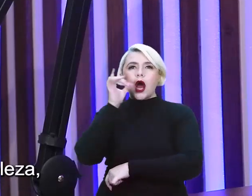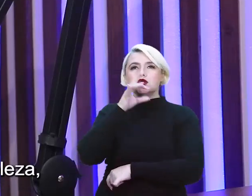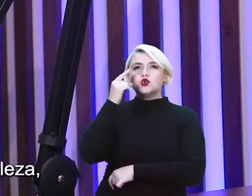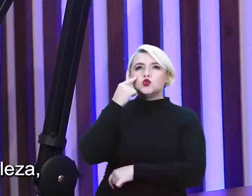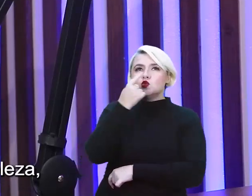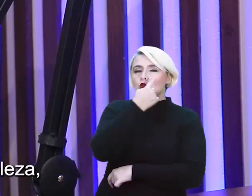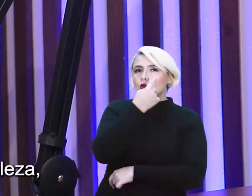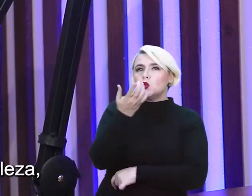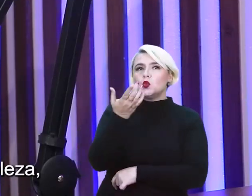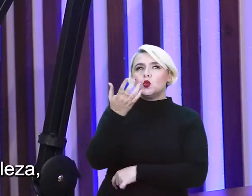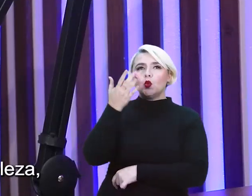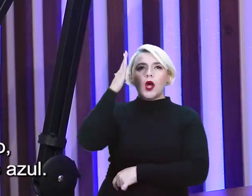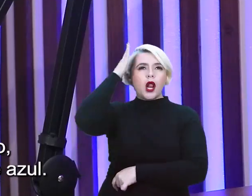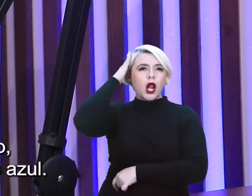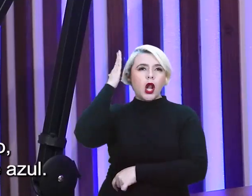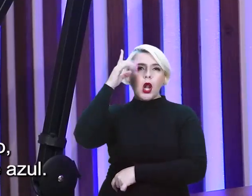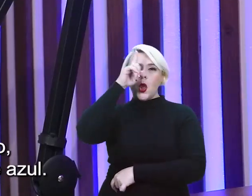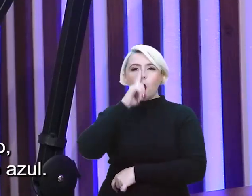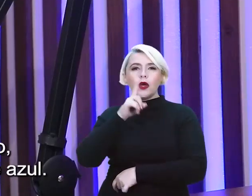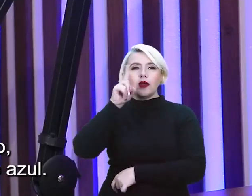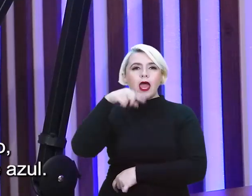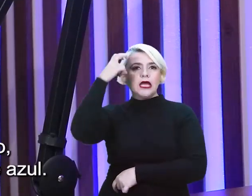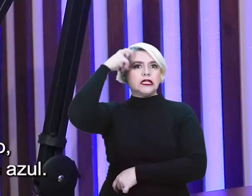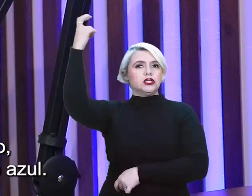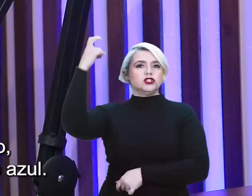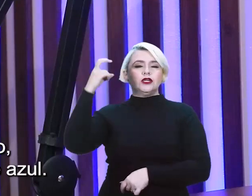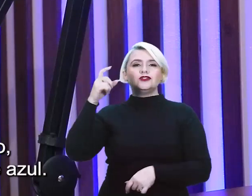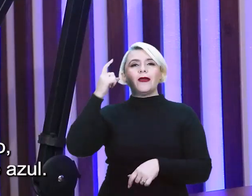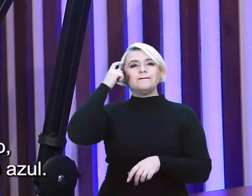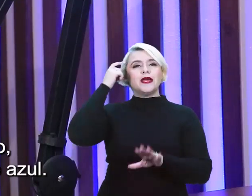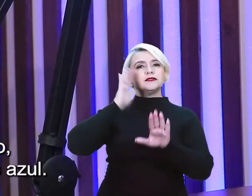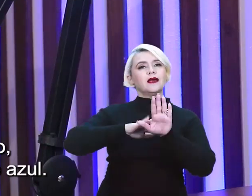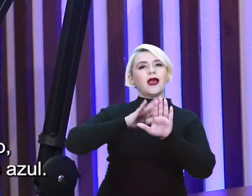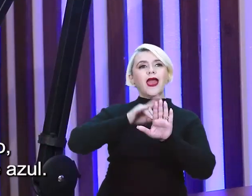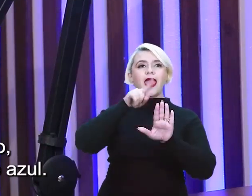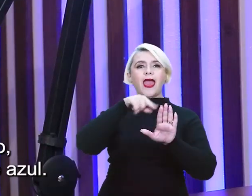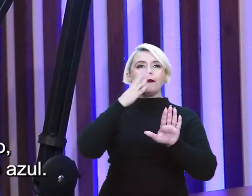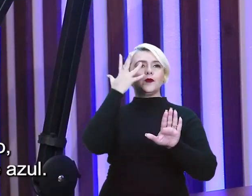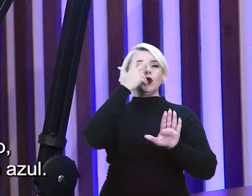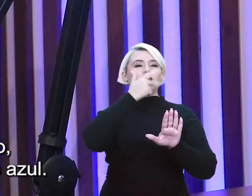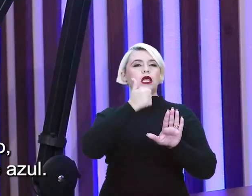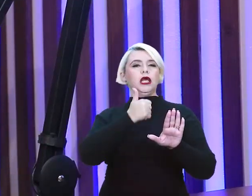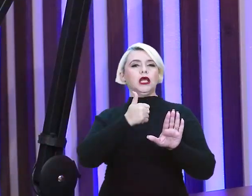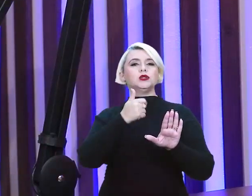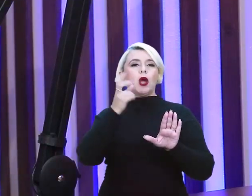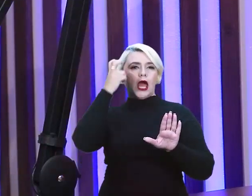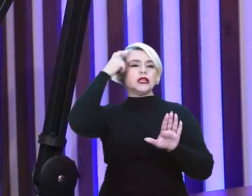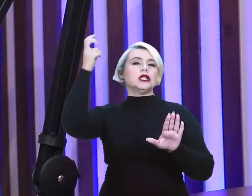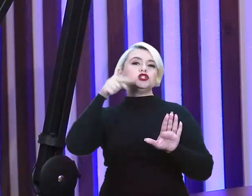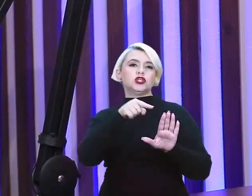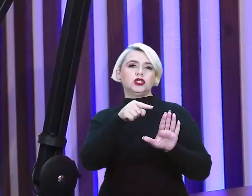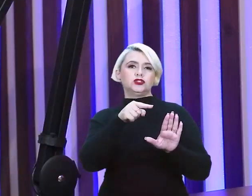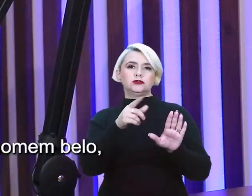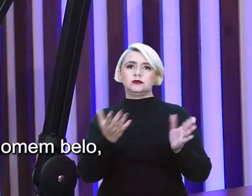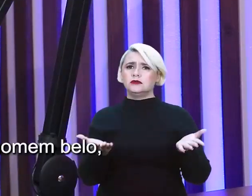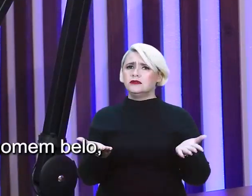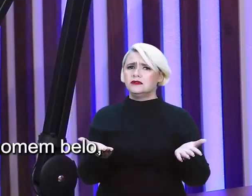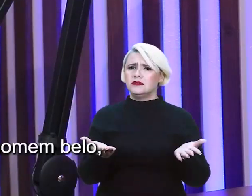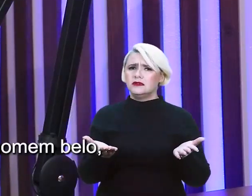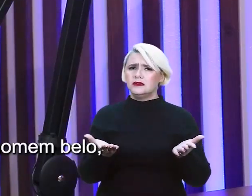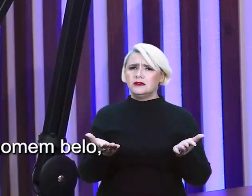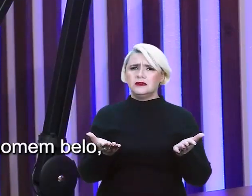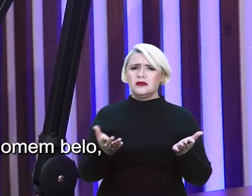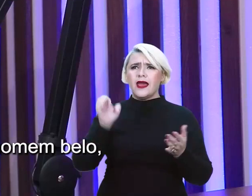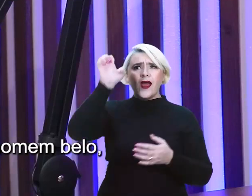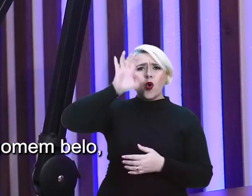e a ideia de beleza, que é uma ideia falsa do belo, quer dizer, tem que ser branco, olho azul, cabelo liso é o belo. Não, isso é uma concepção